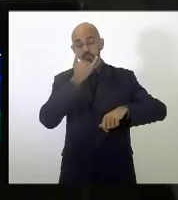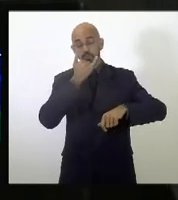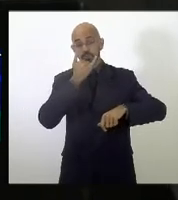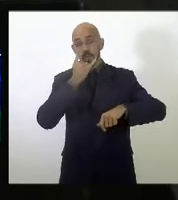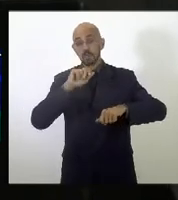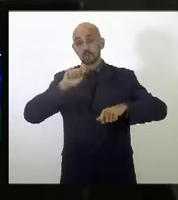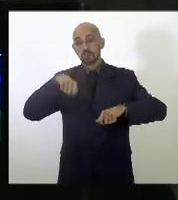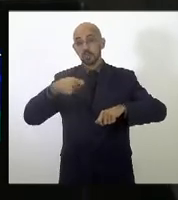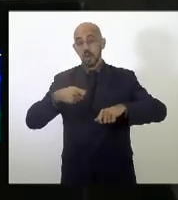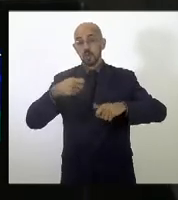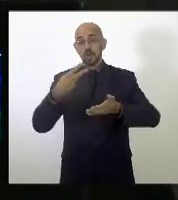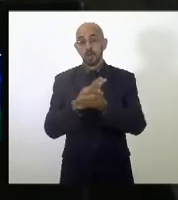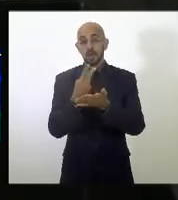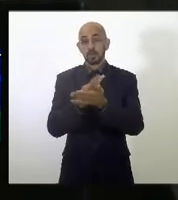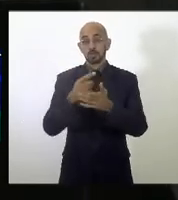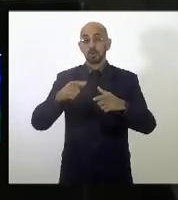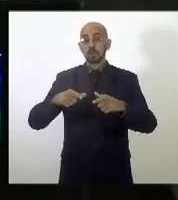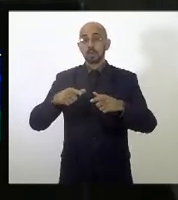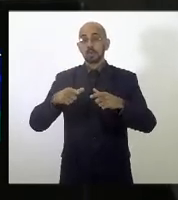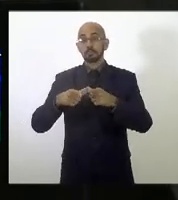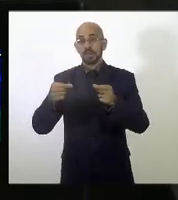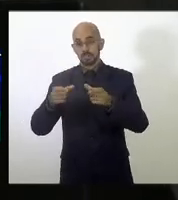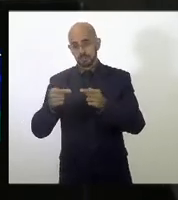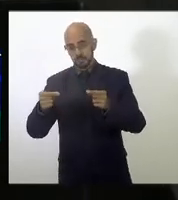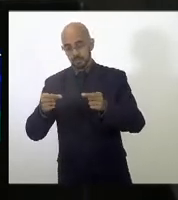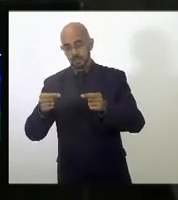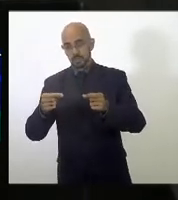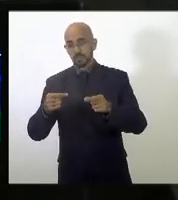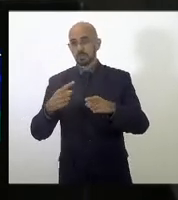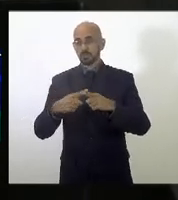porque o que eu vi ontem à noite